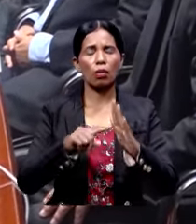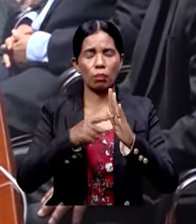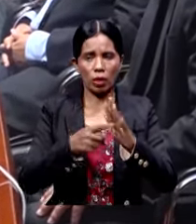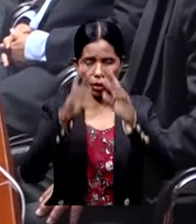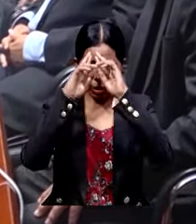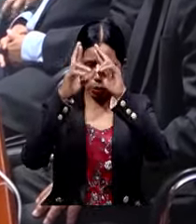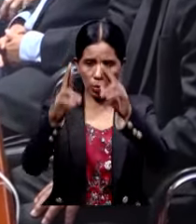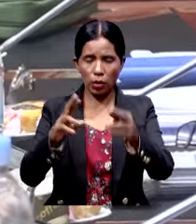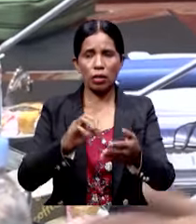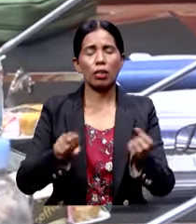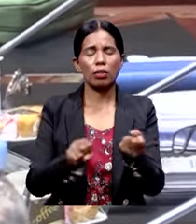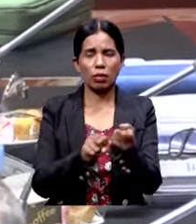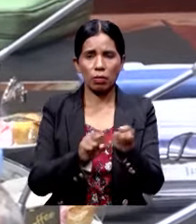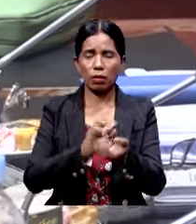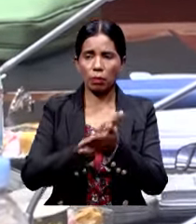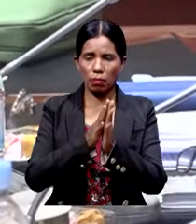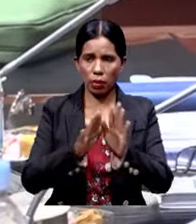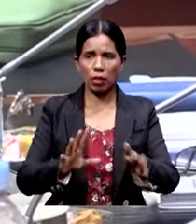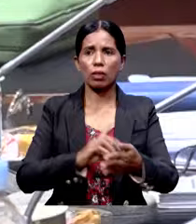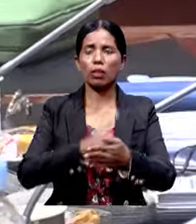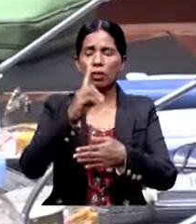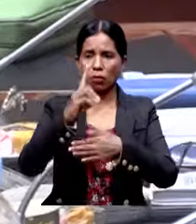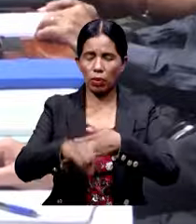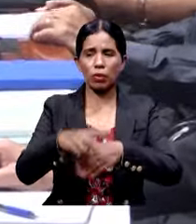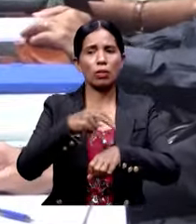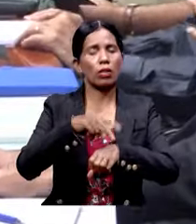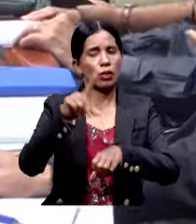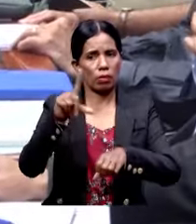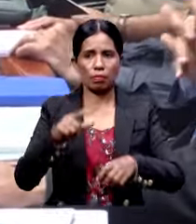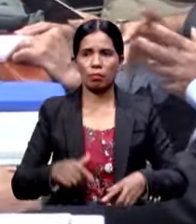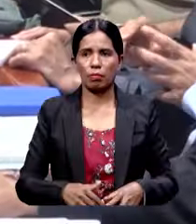contribuir para a paz no desenvolvimento nacional. Jônico Vicente, Adérito Ximenes, GMN.